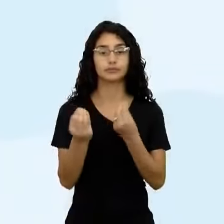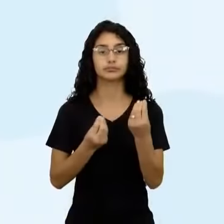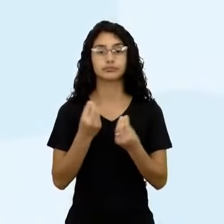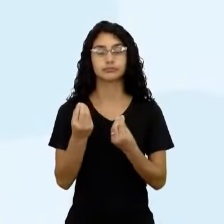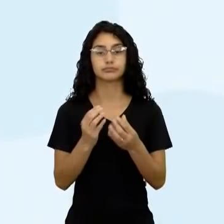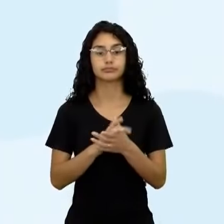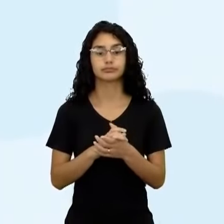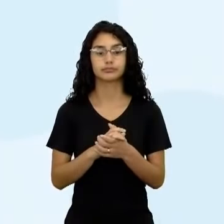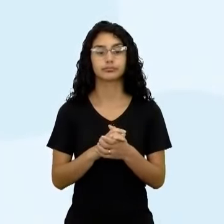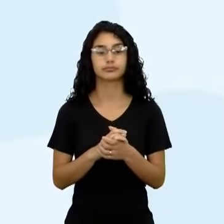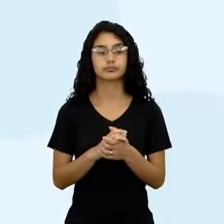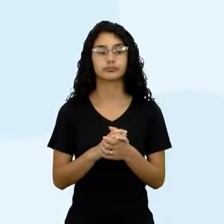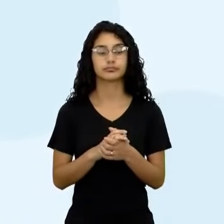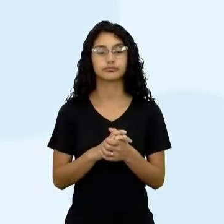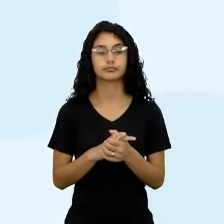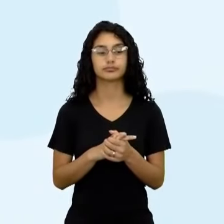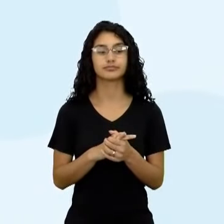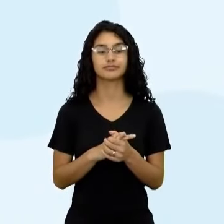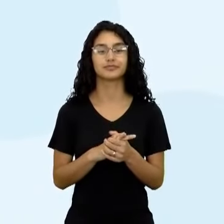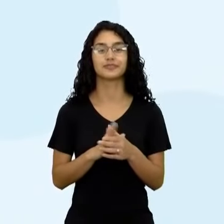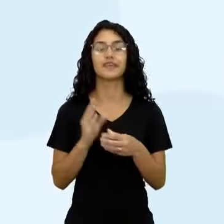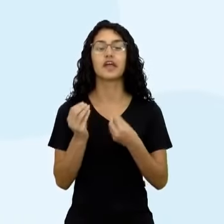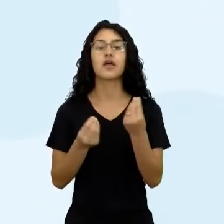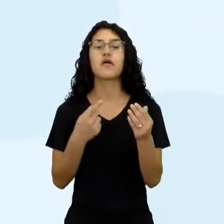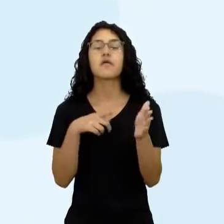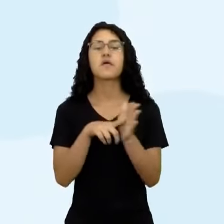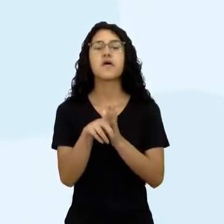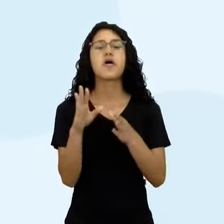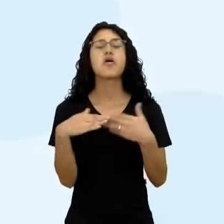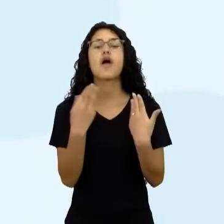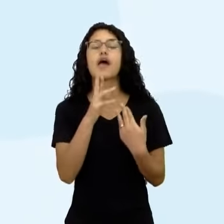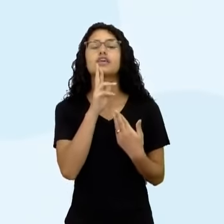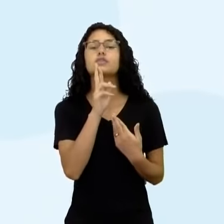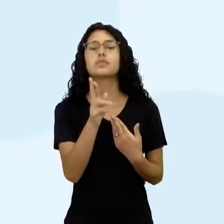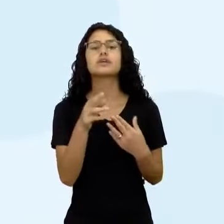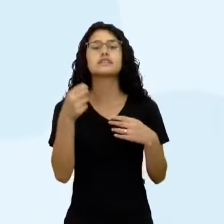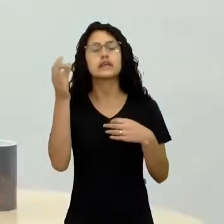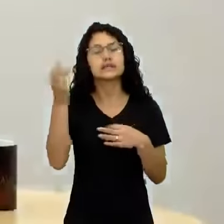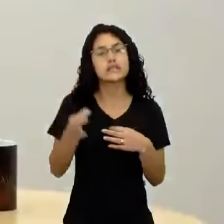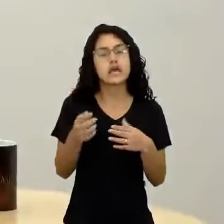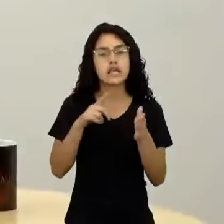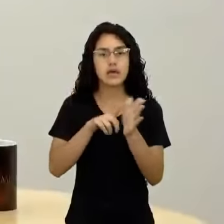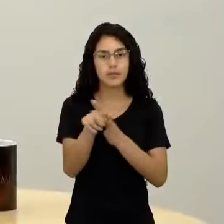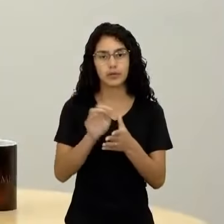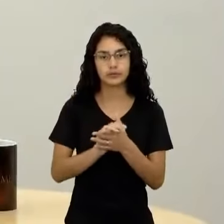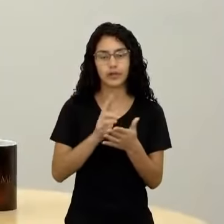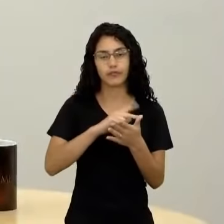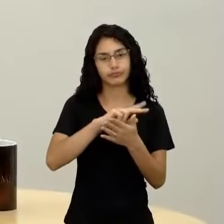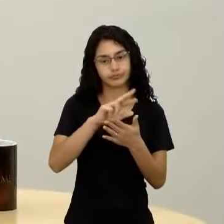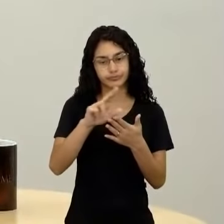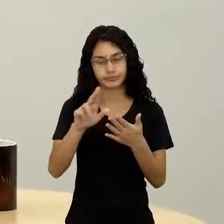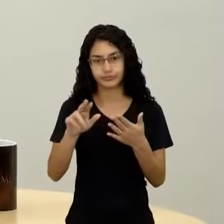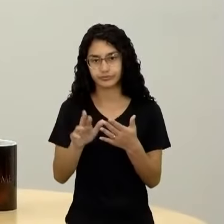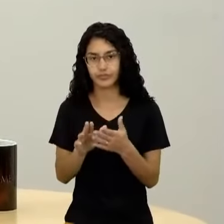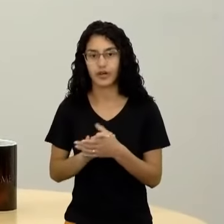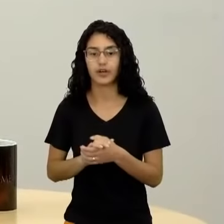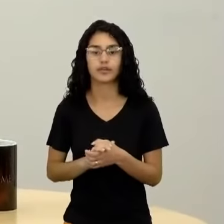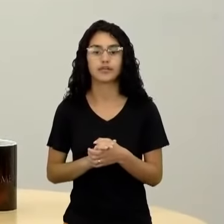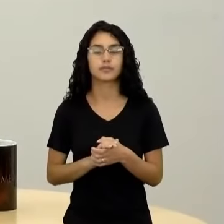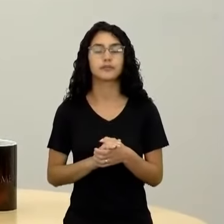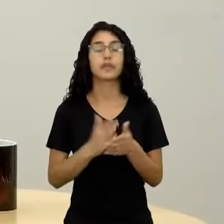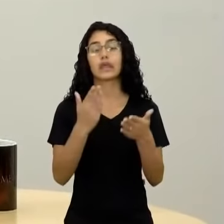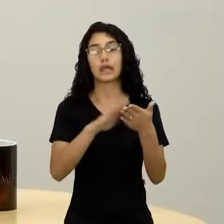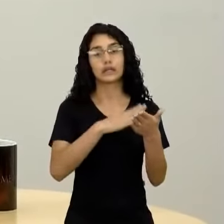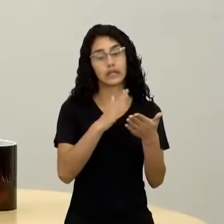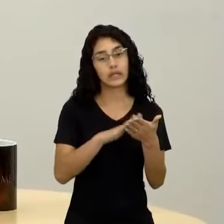ler um livro assistir ao filme qual era a pergunta que qual é a resposta para essa pergunta e a Maria aqui vamos ver que que vocês responde